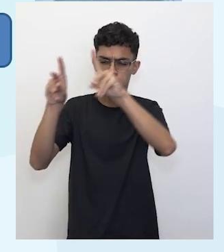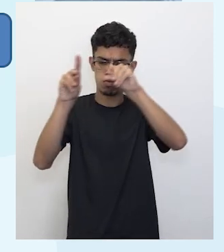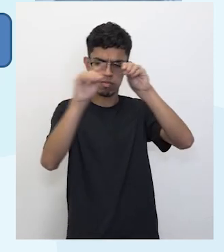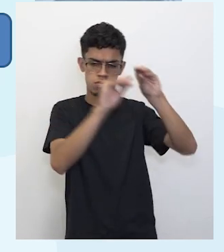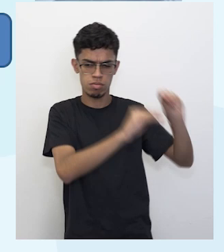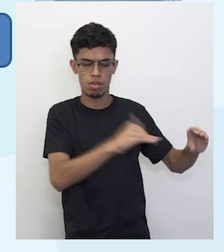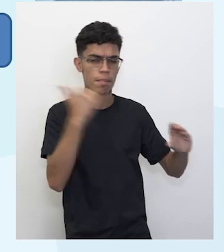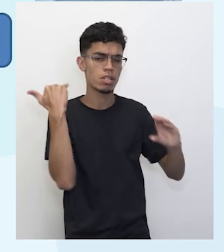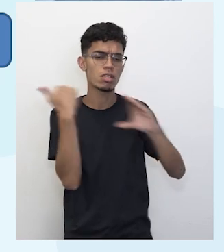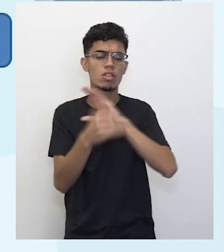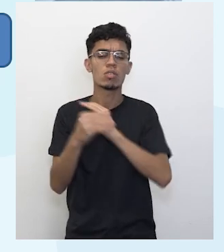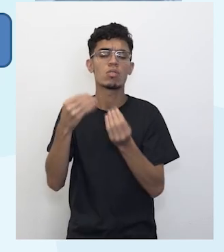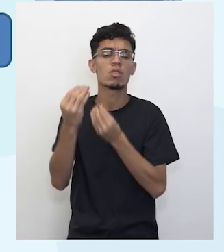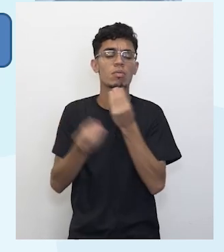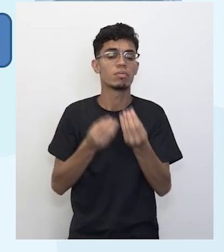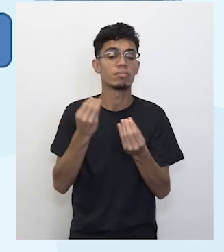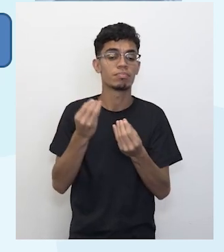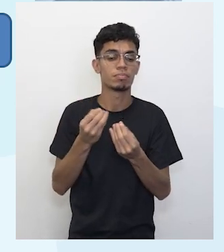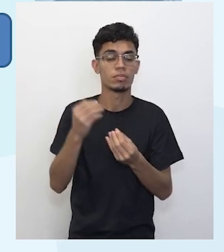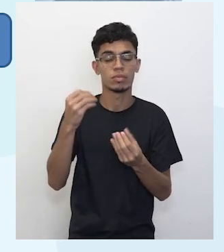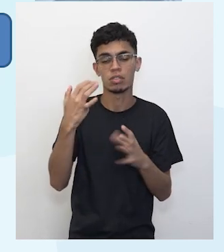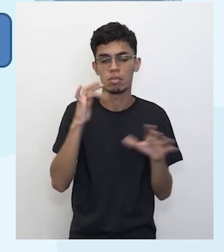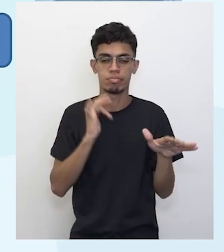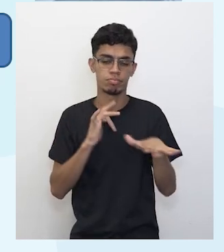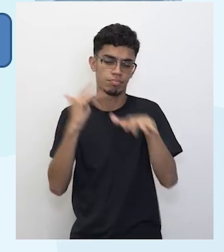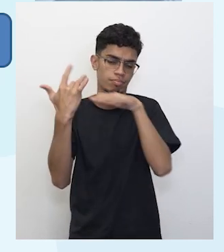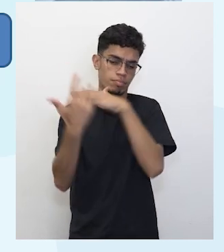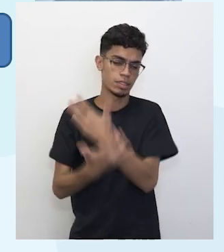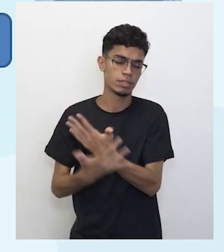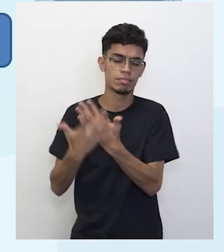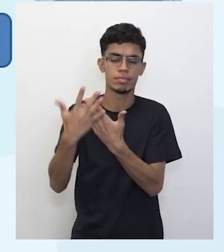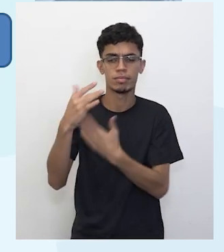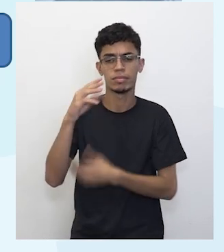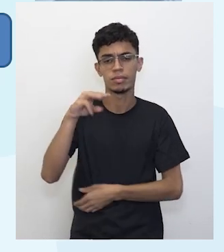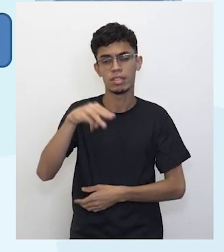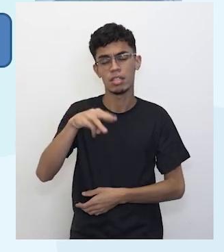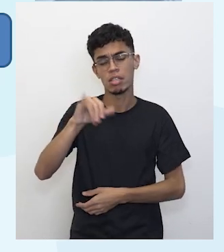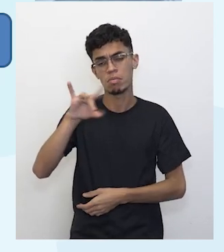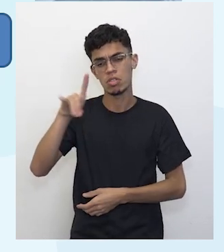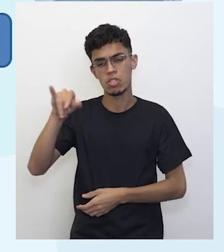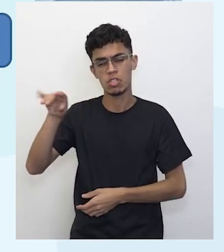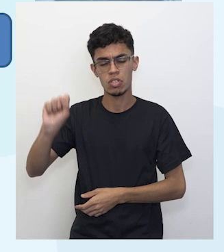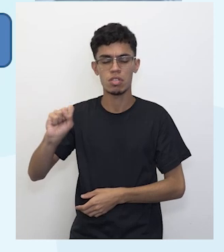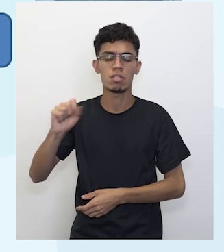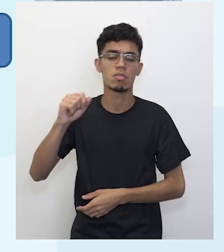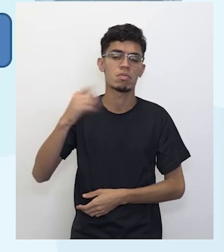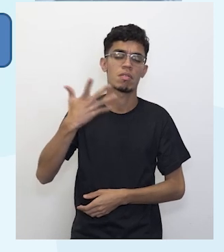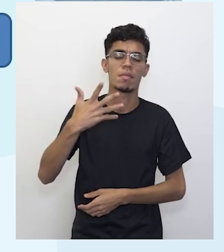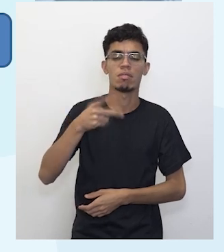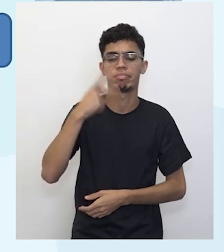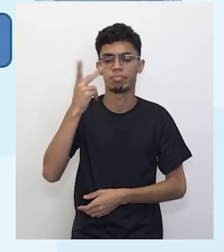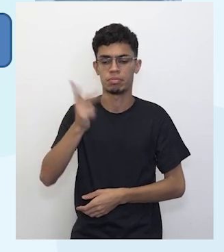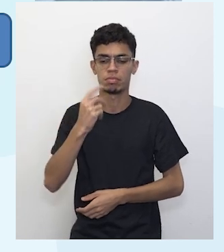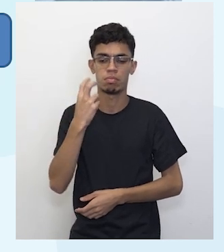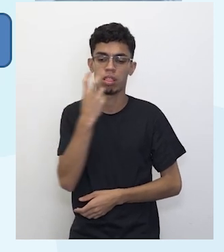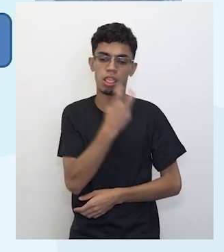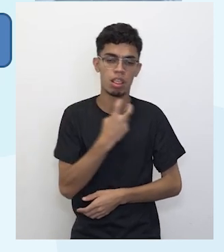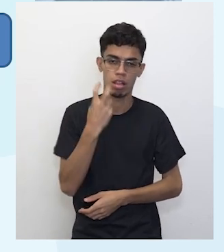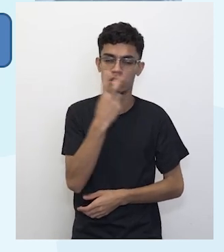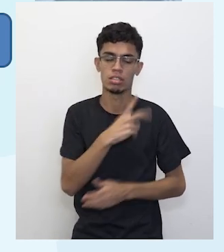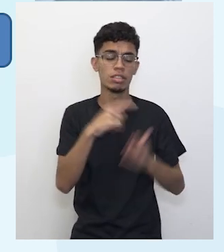para o receptor? Através dos nossos meios, através das nossas mídias, através da fala, da oralidade, através